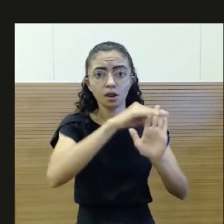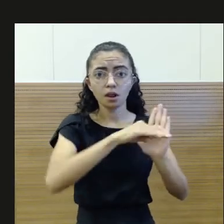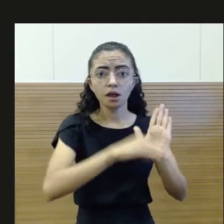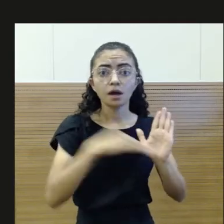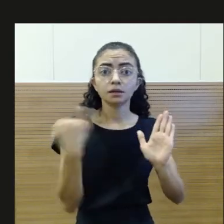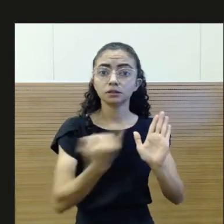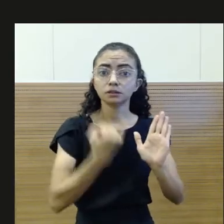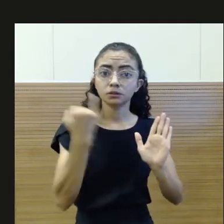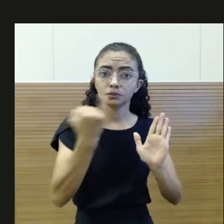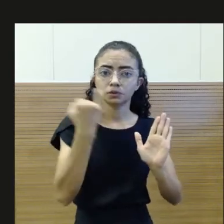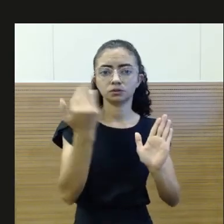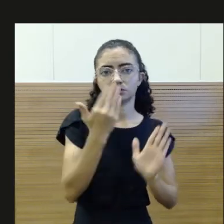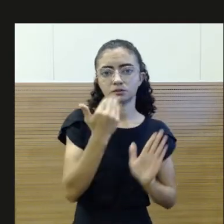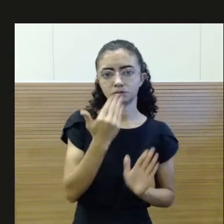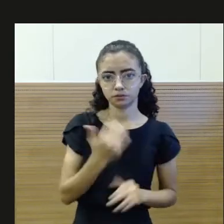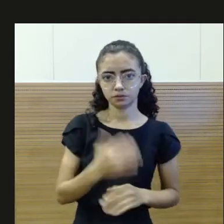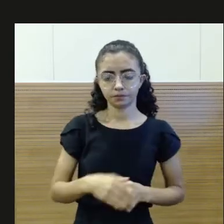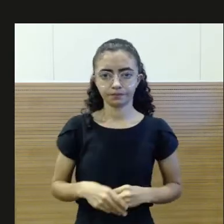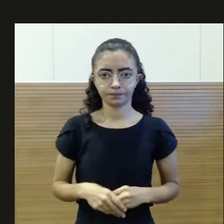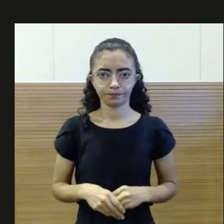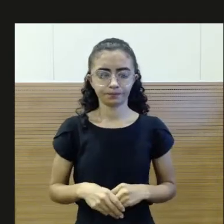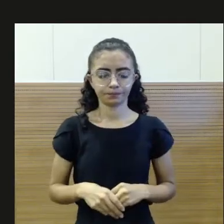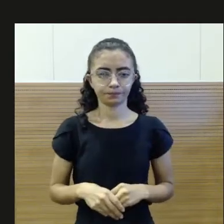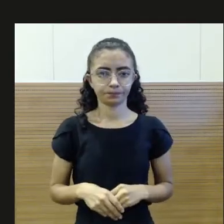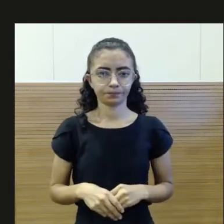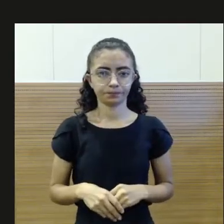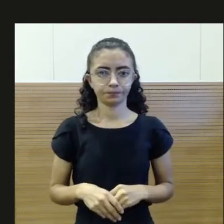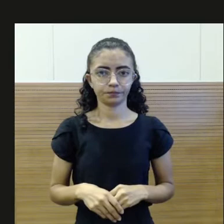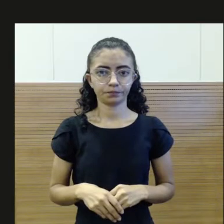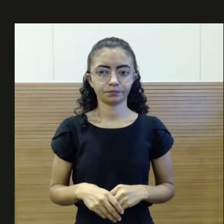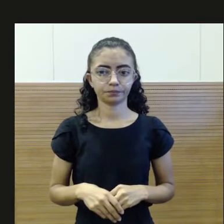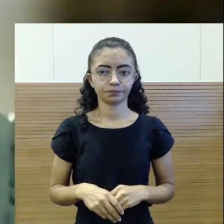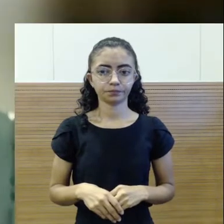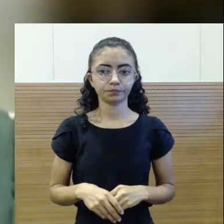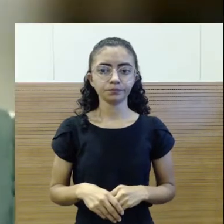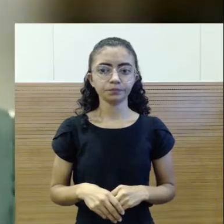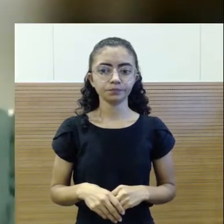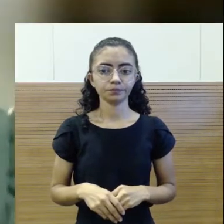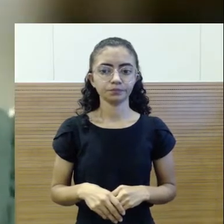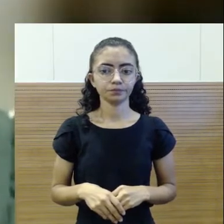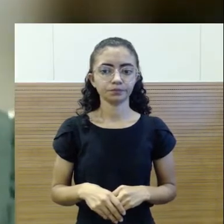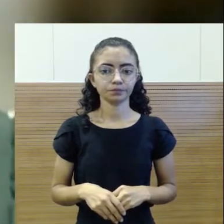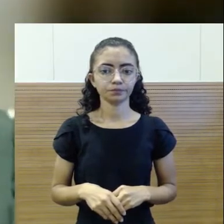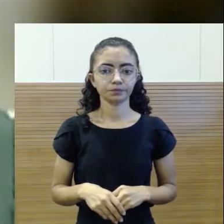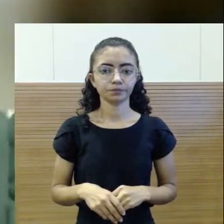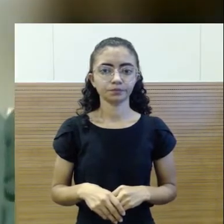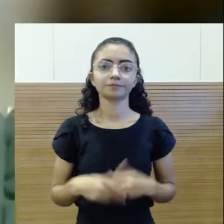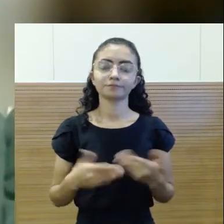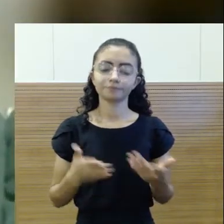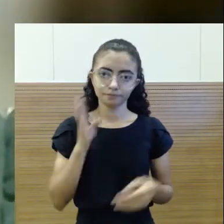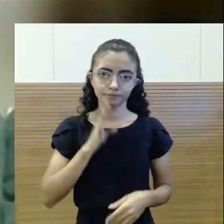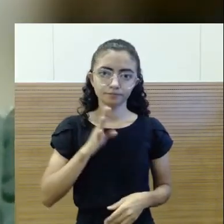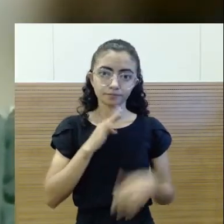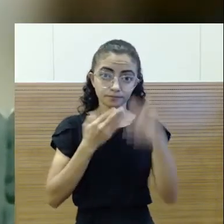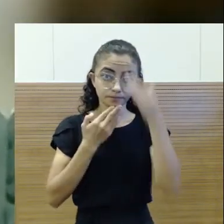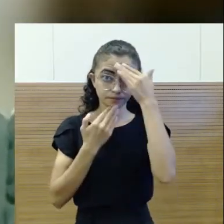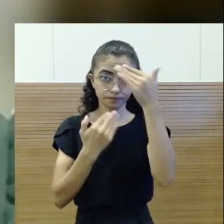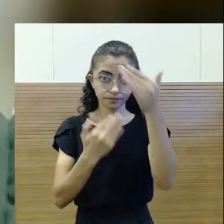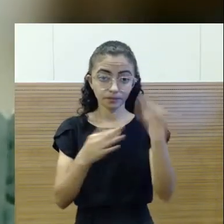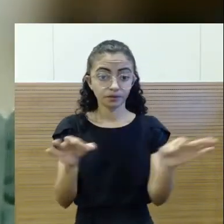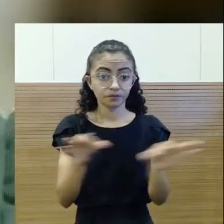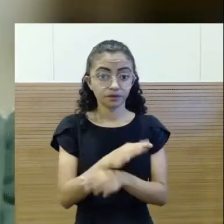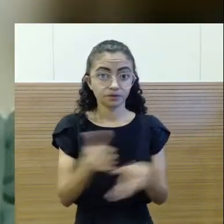refeições, e é o que eu queria trazer. Obrigado. Legal, muito obrigada. Para nós encerrarmos